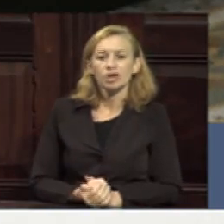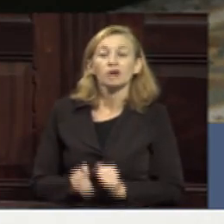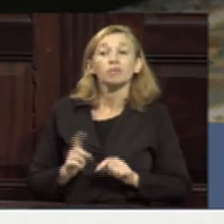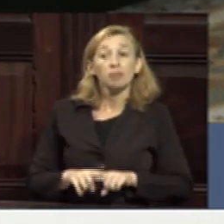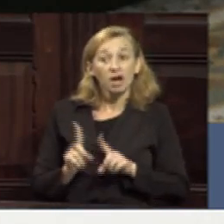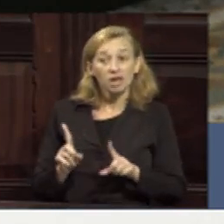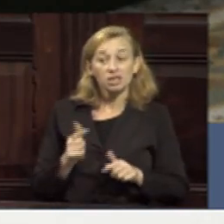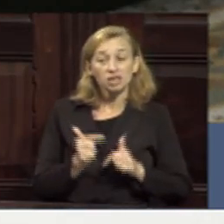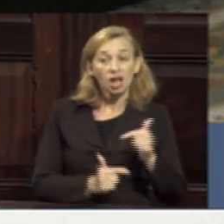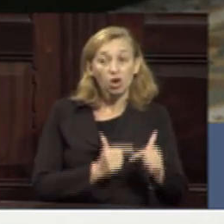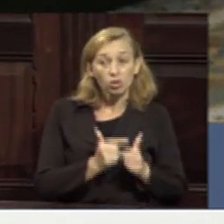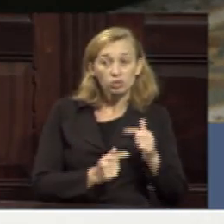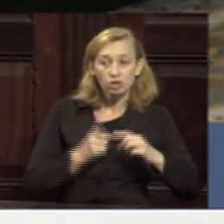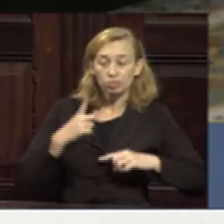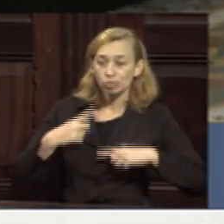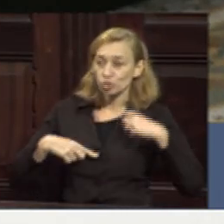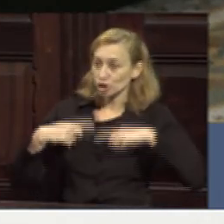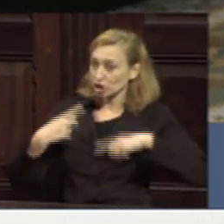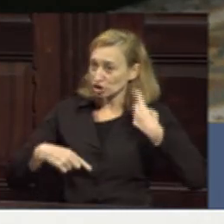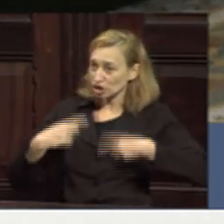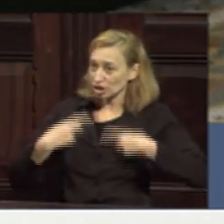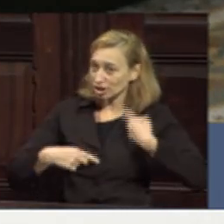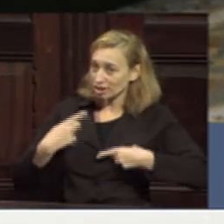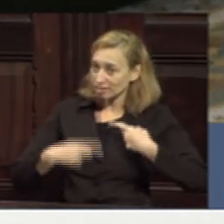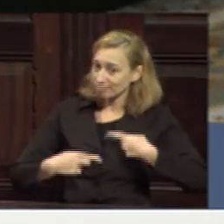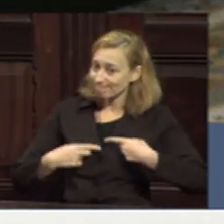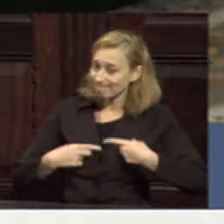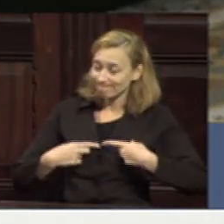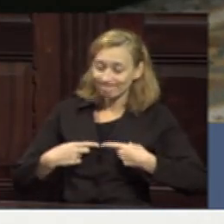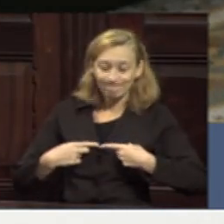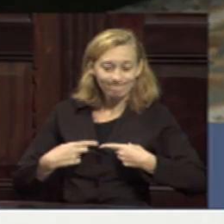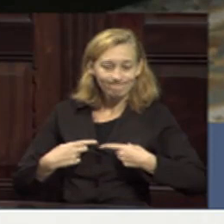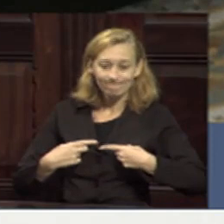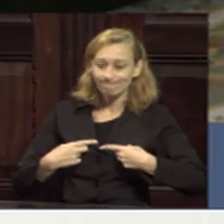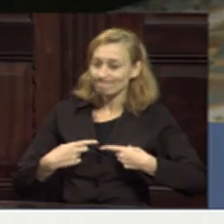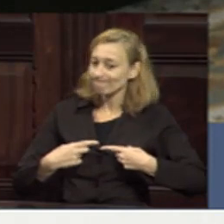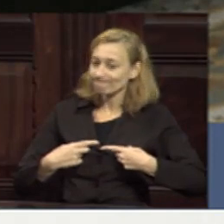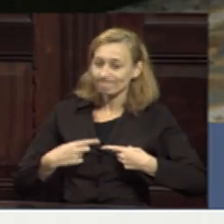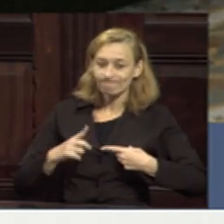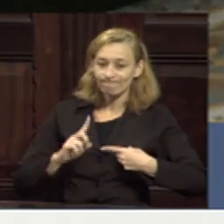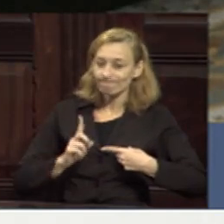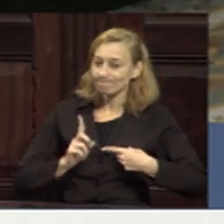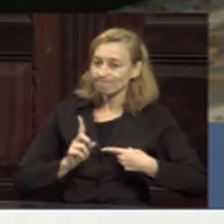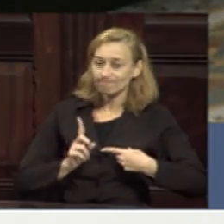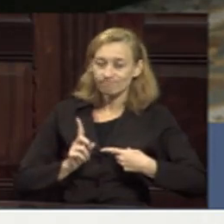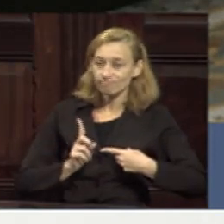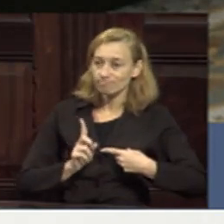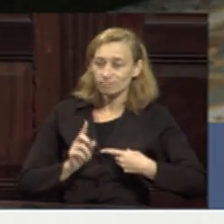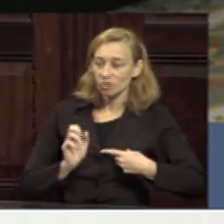Mas na luta política, esta questão não é uma questão partidária.